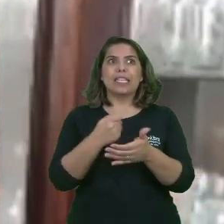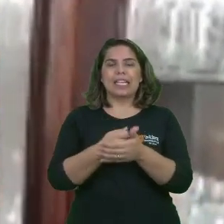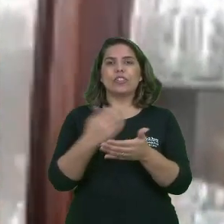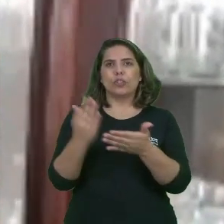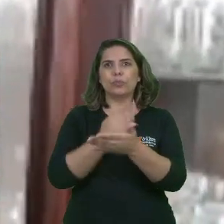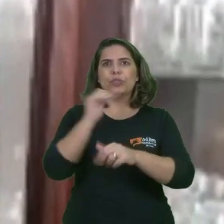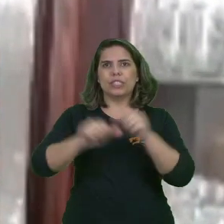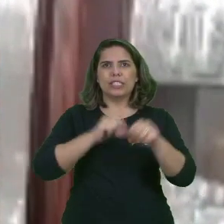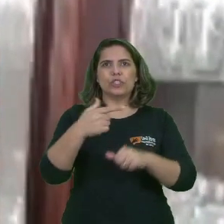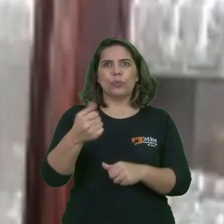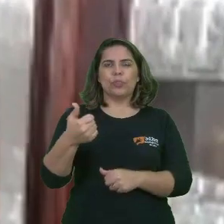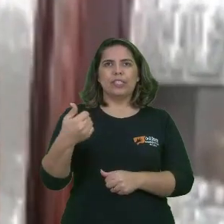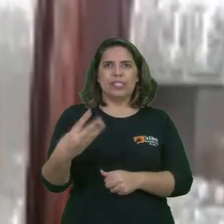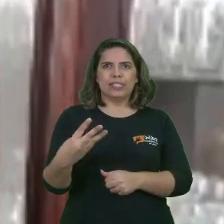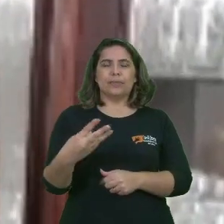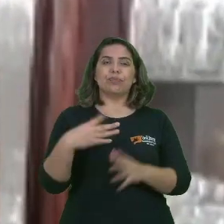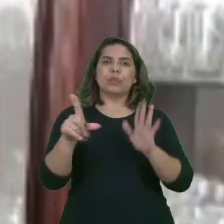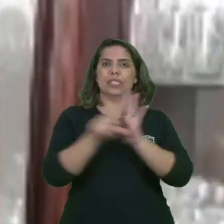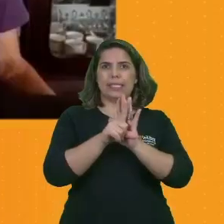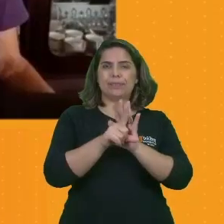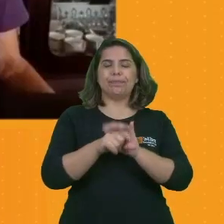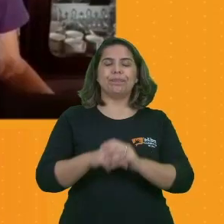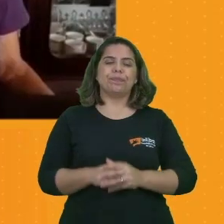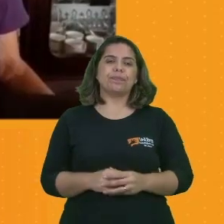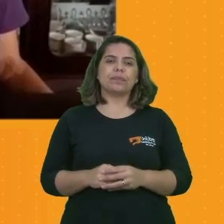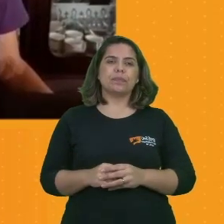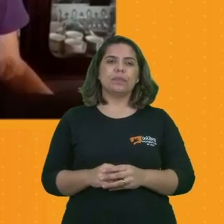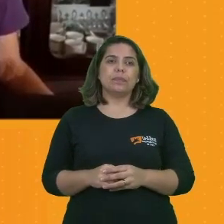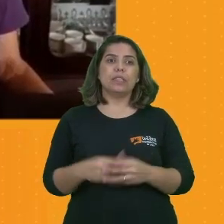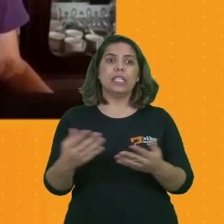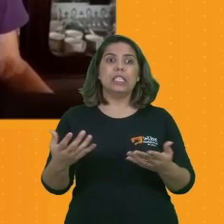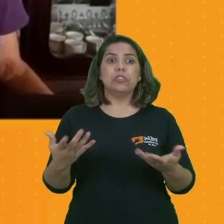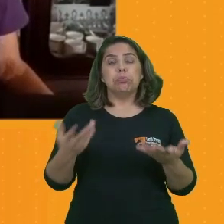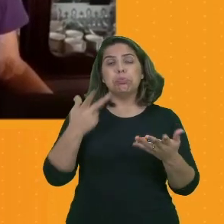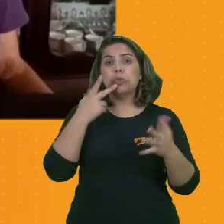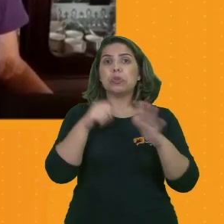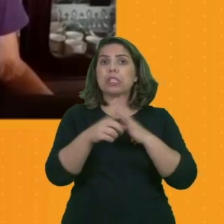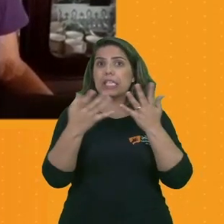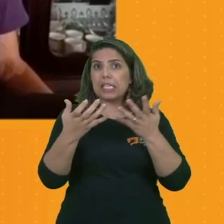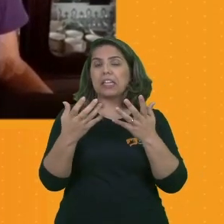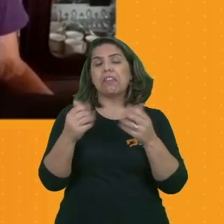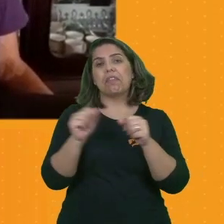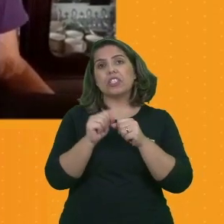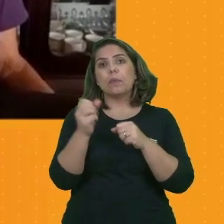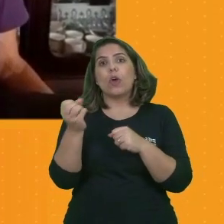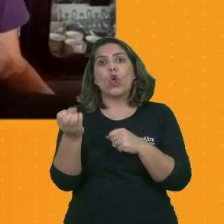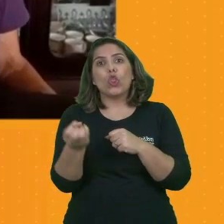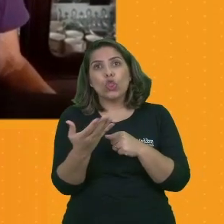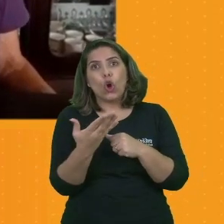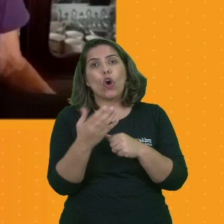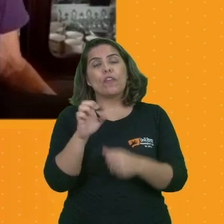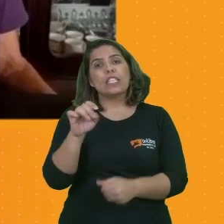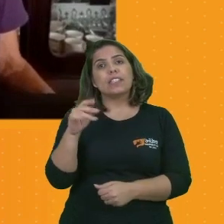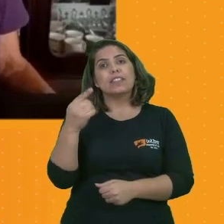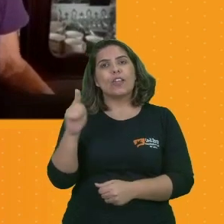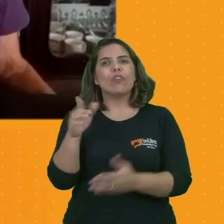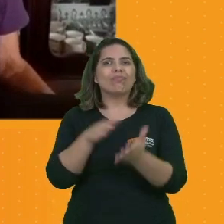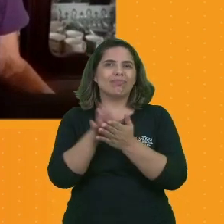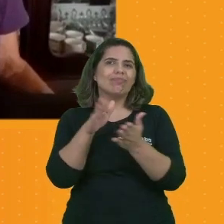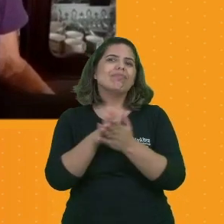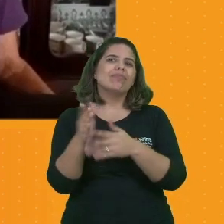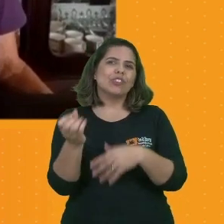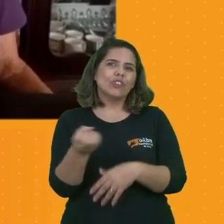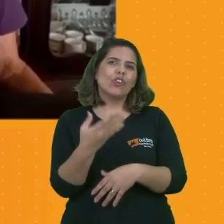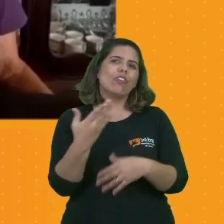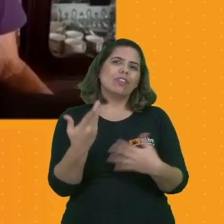mudança da geladeira esse gente não queria Então mudança fazer uma nova edição mesmo